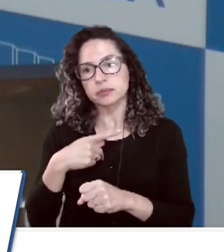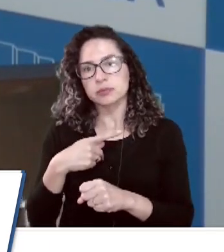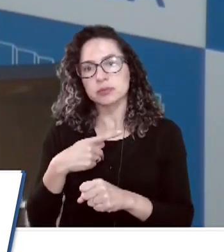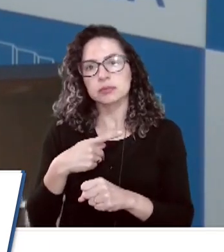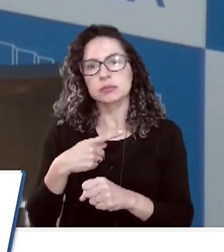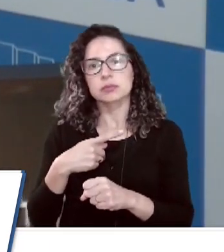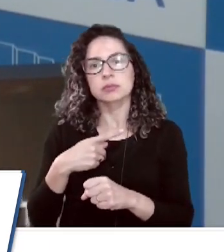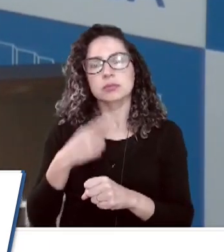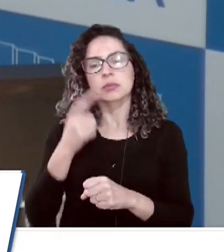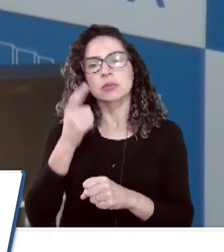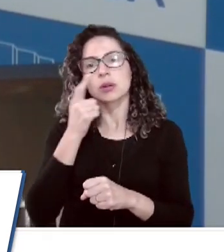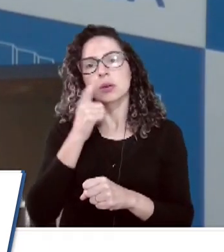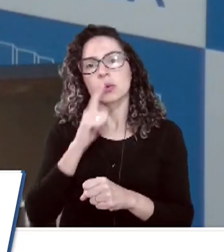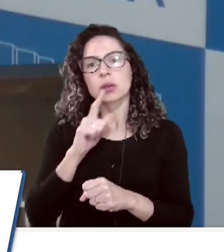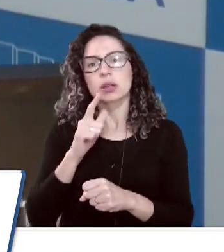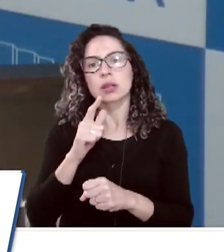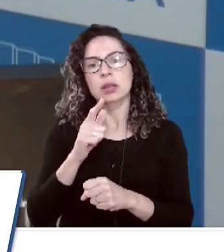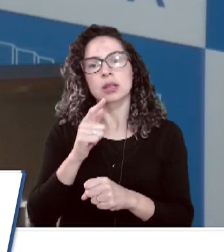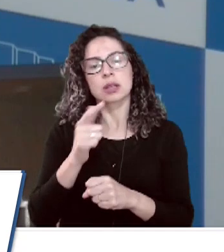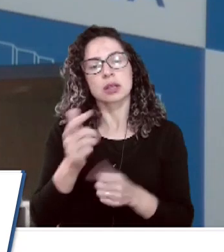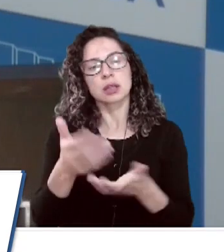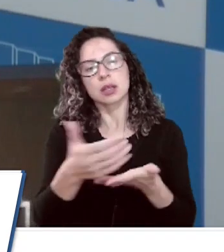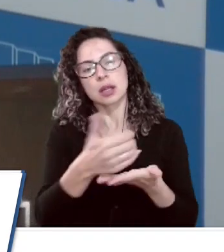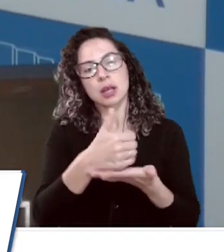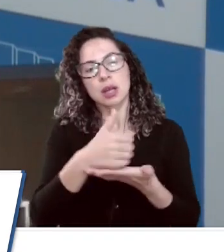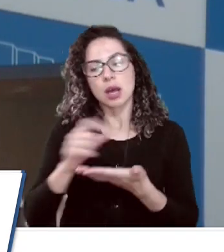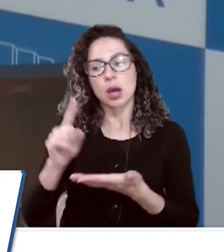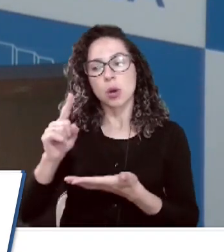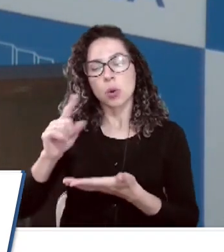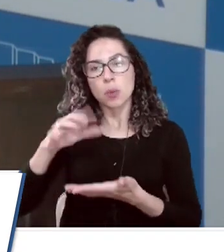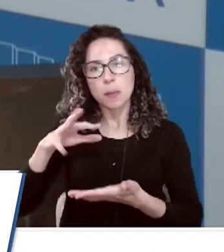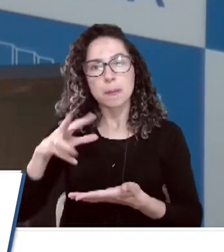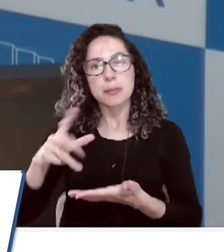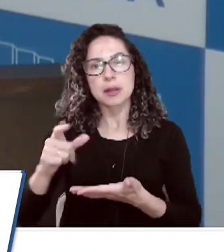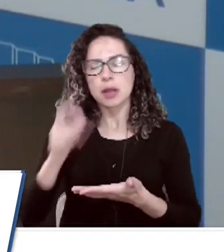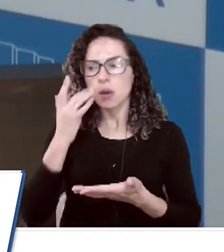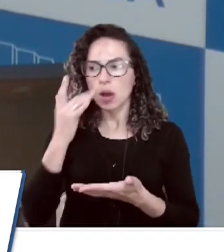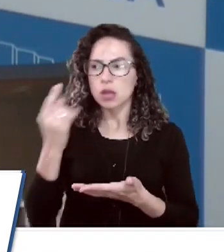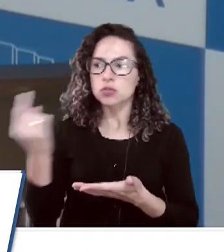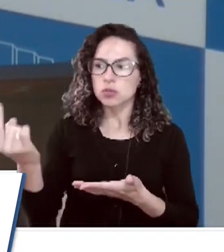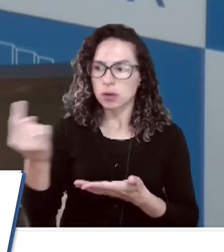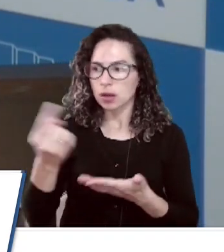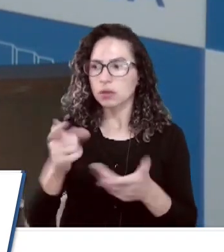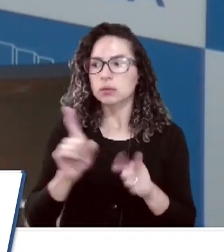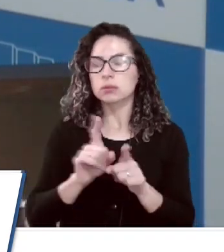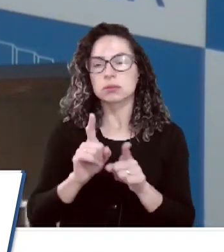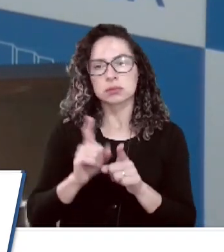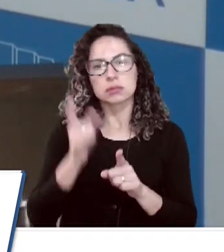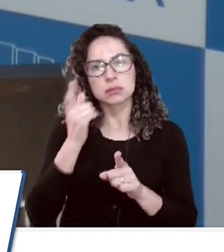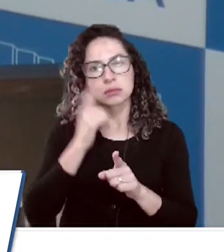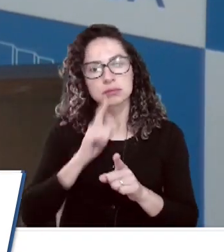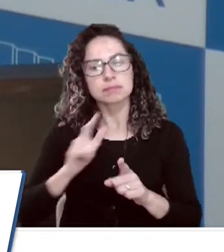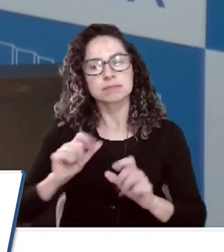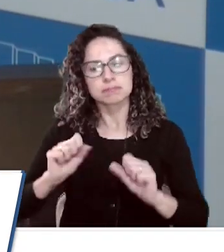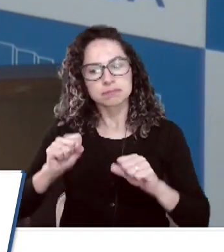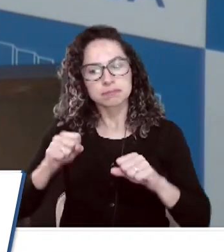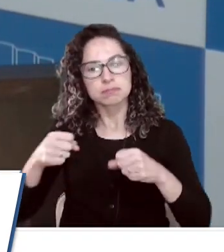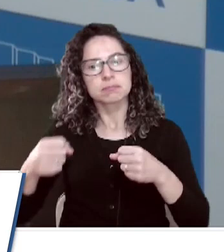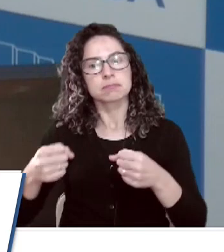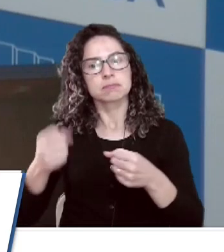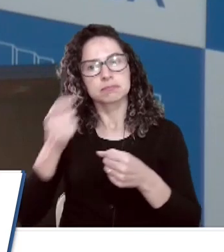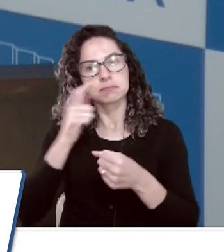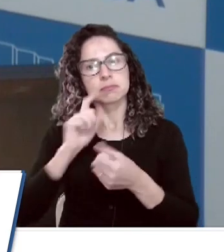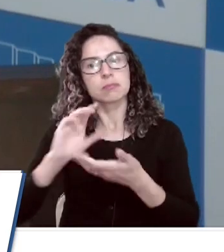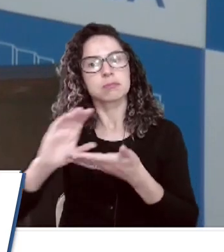aportei quase R$ 1 milhão, acredito que todos aqui também tenham se valido dessa oportunidade